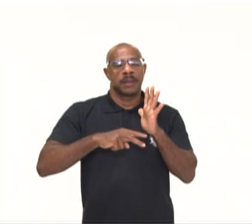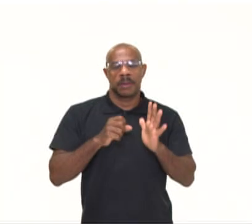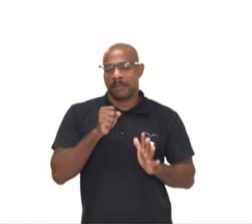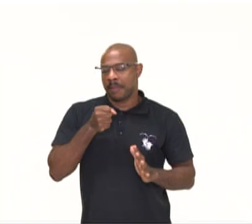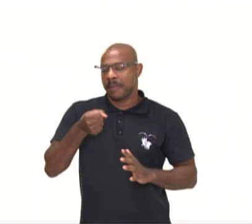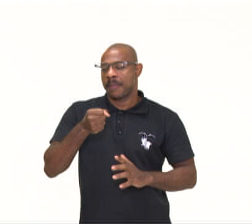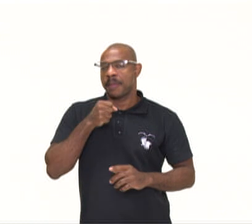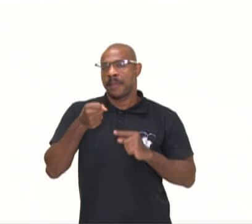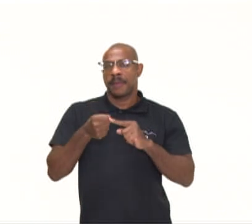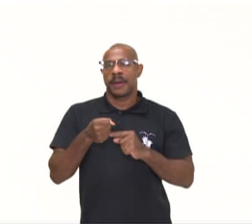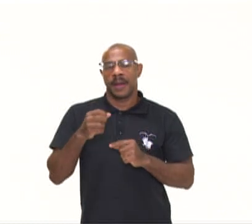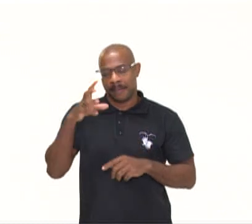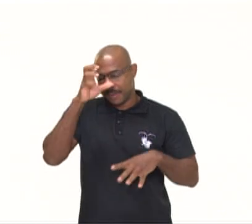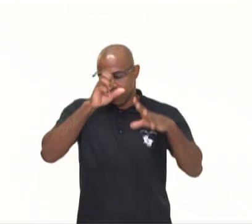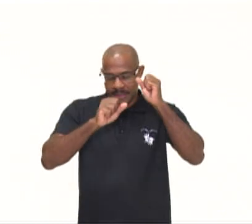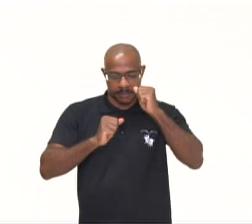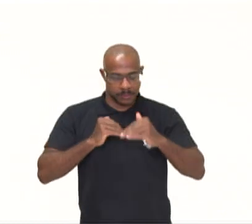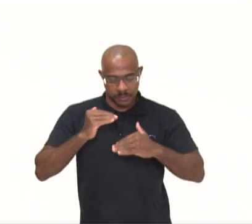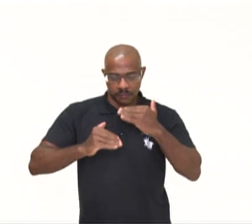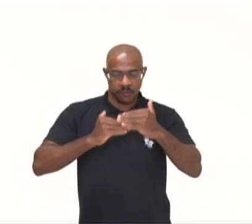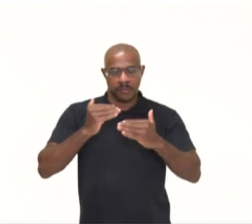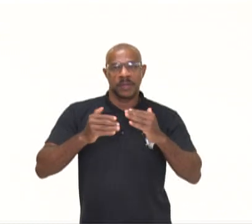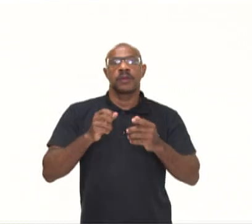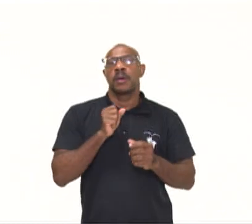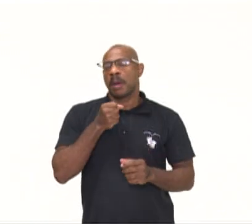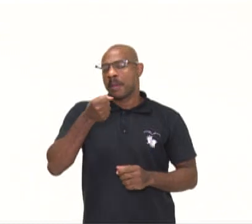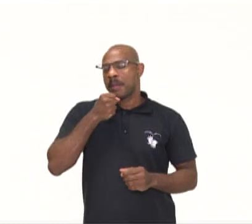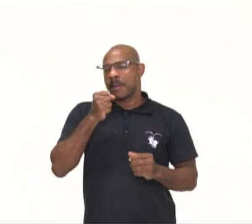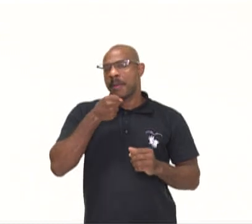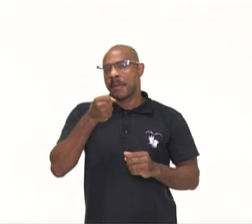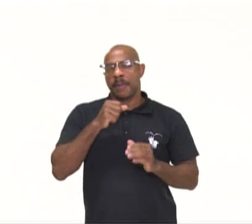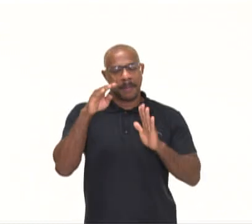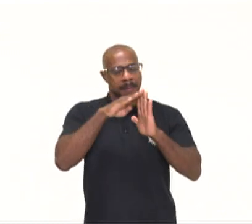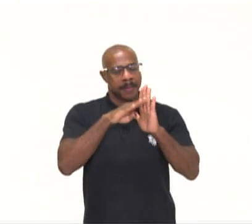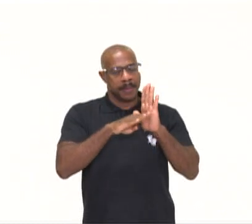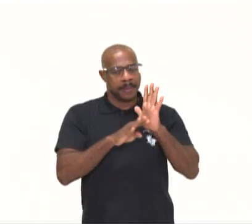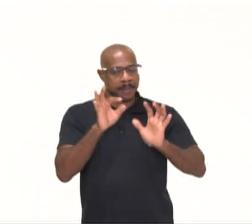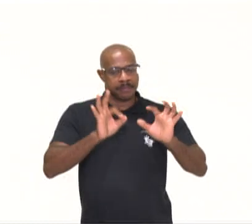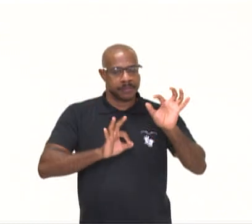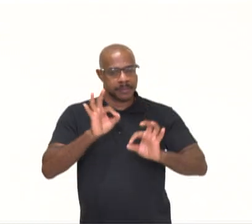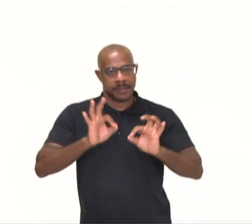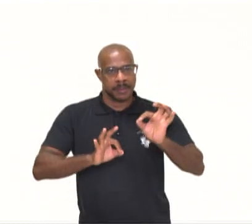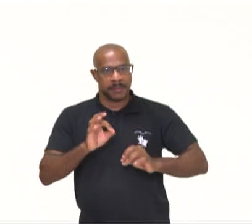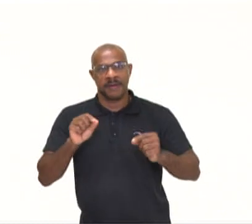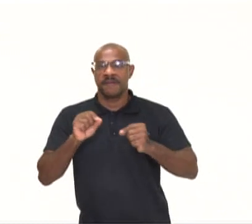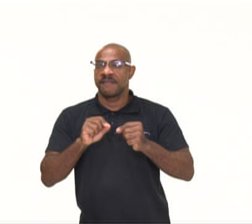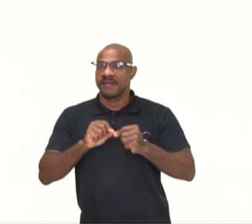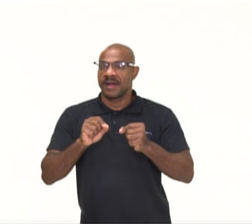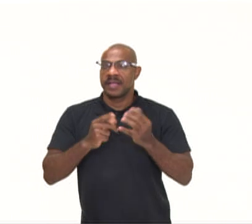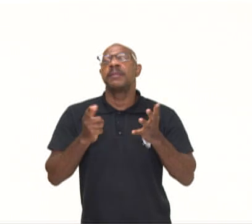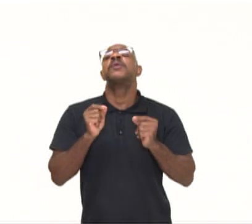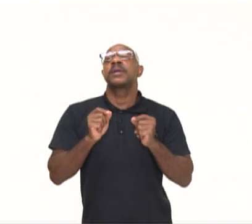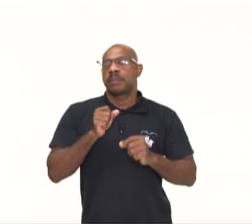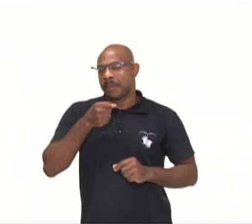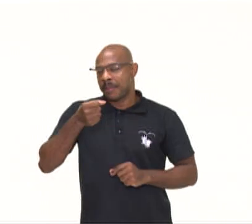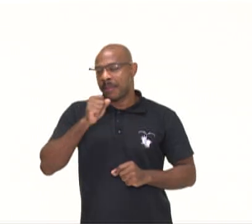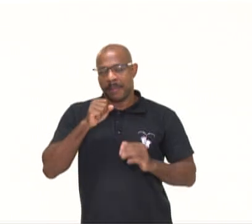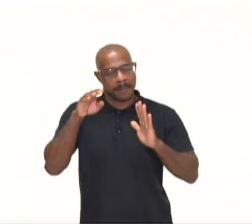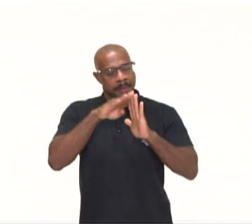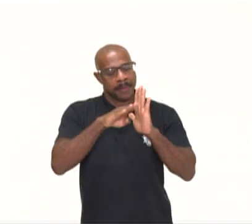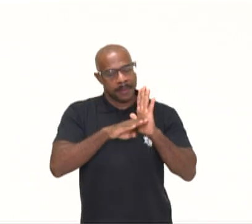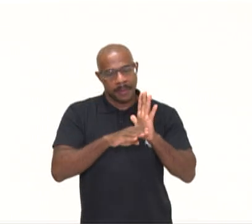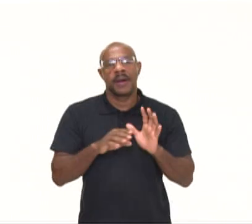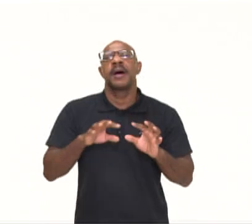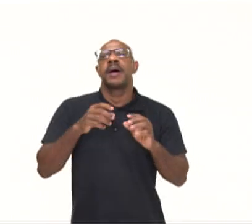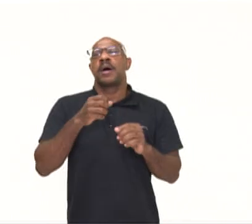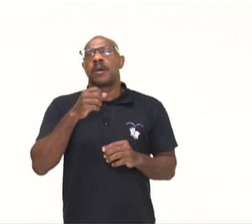entrevista E aprendemos sobre o desenvolvimento de um roteiro de entrevista oral produzimos um roteiro para uma entrevista oral com os pais